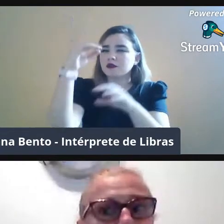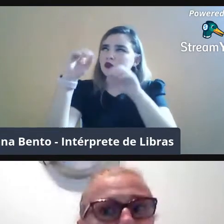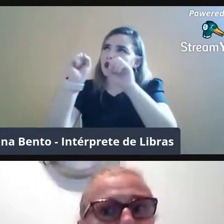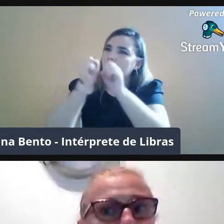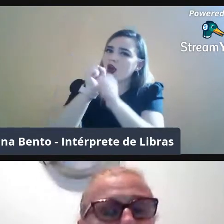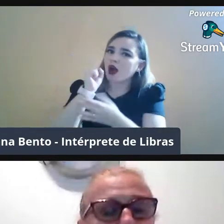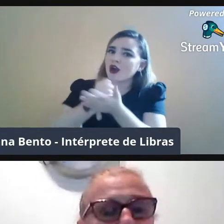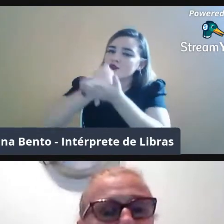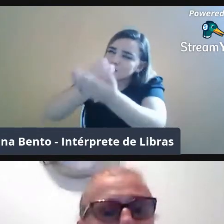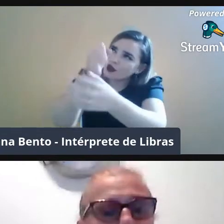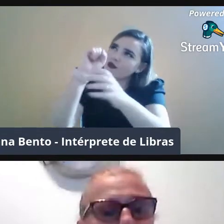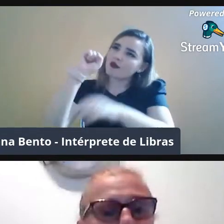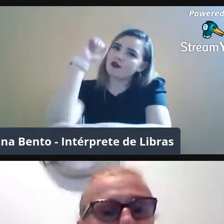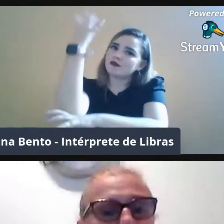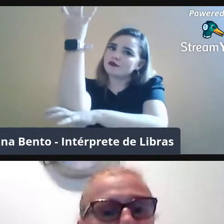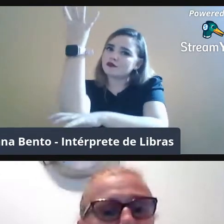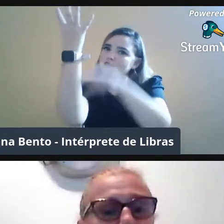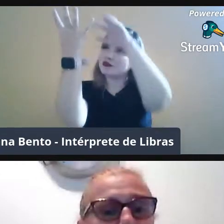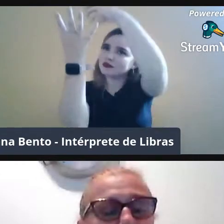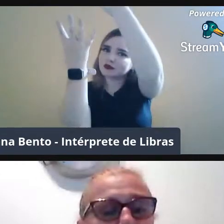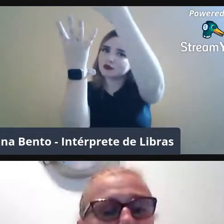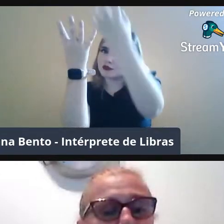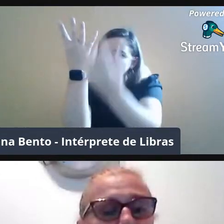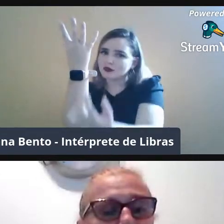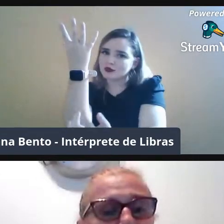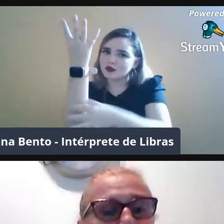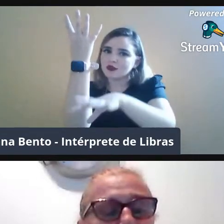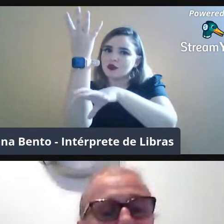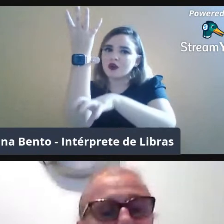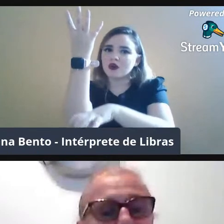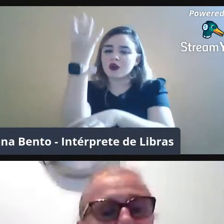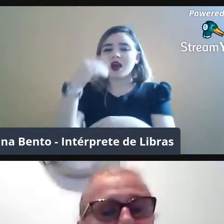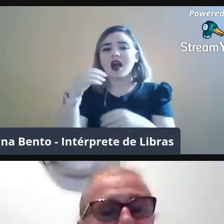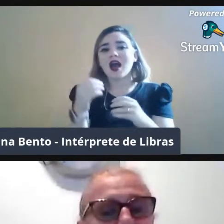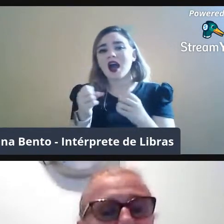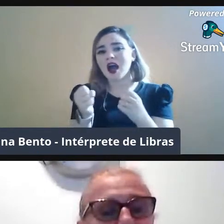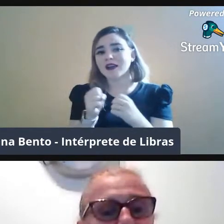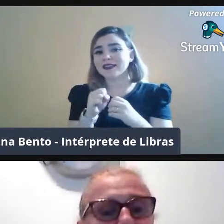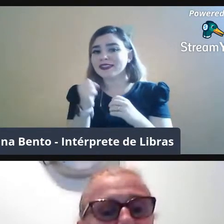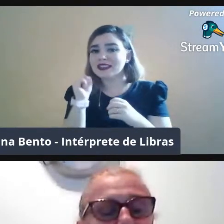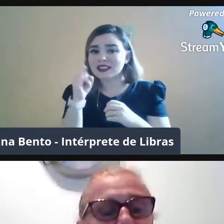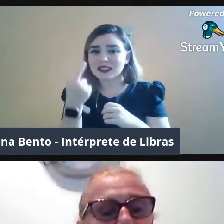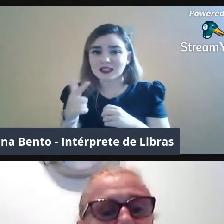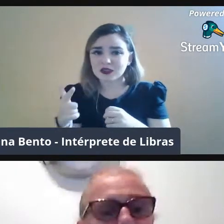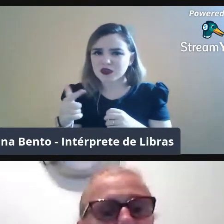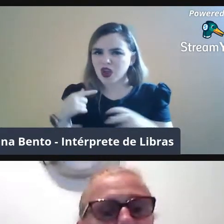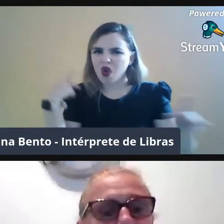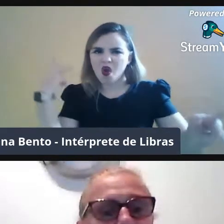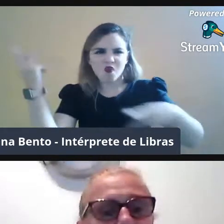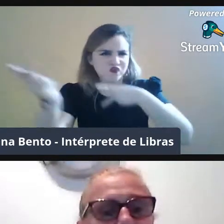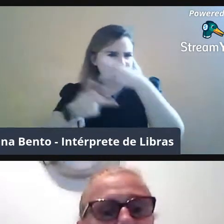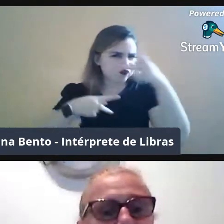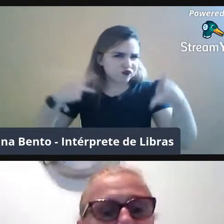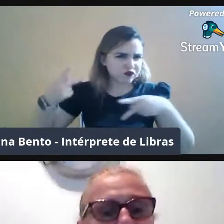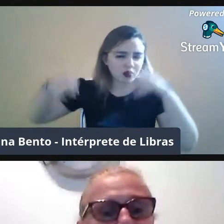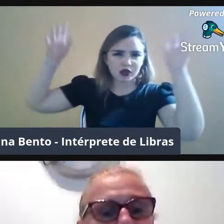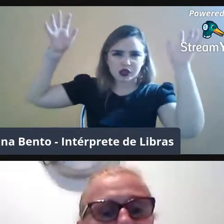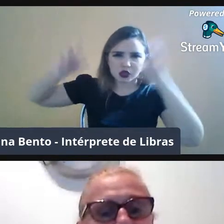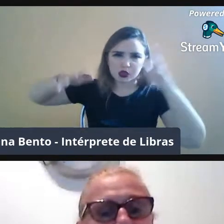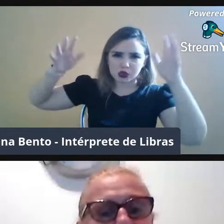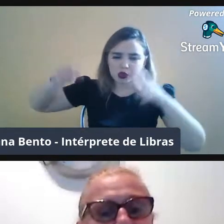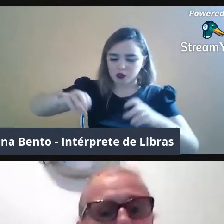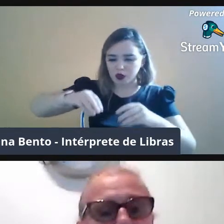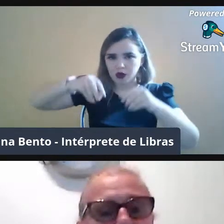para o solo. Sem a árvore, o vento, a chuva, carrega o solo para longe. E